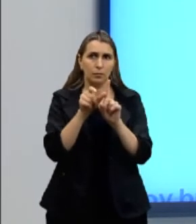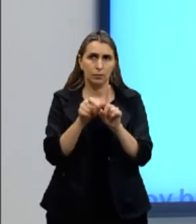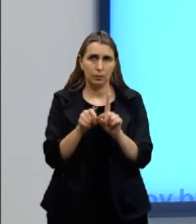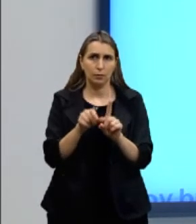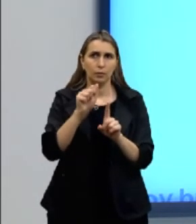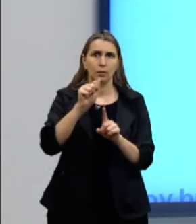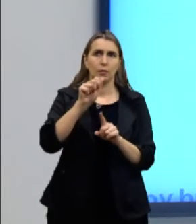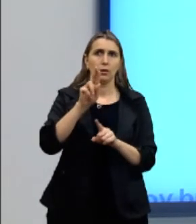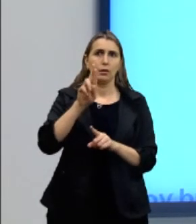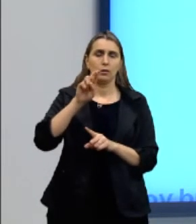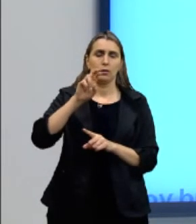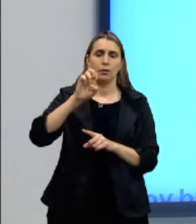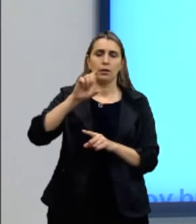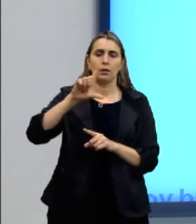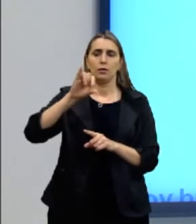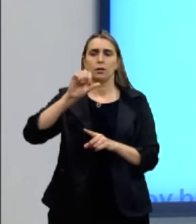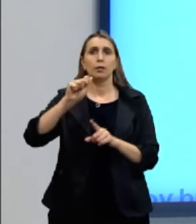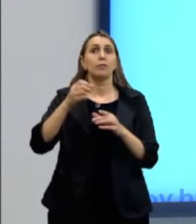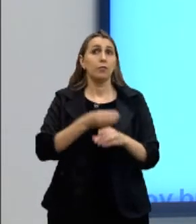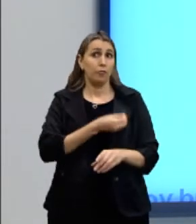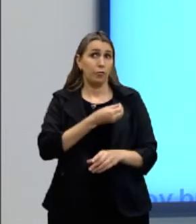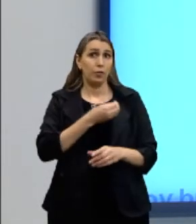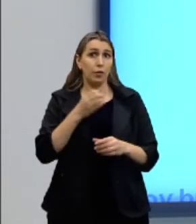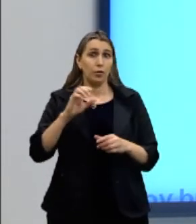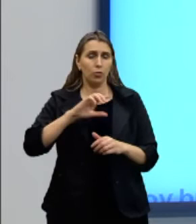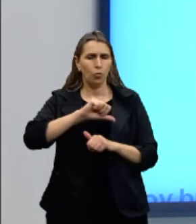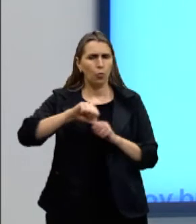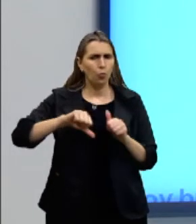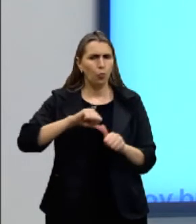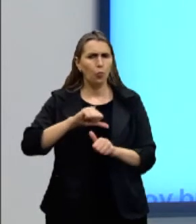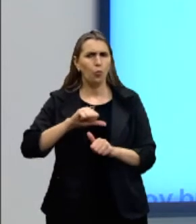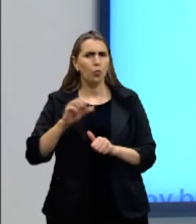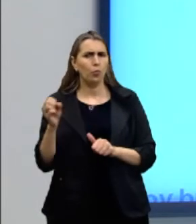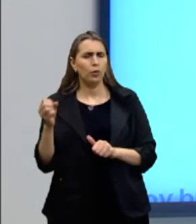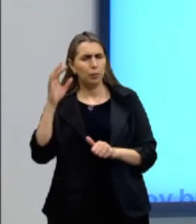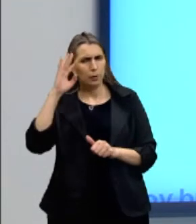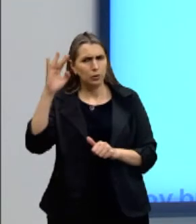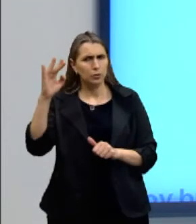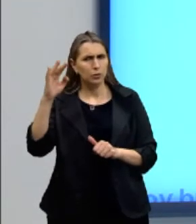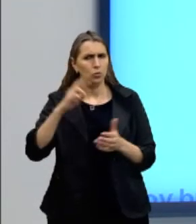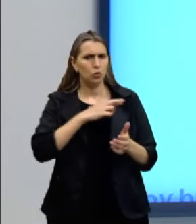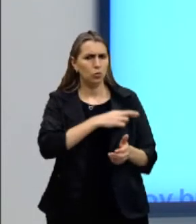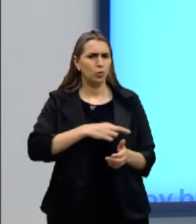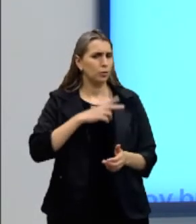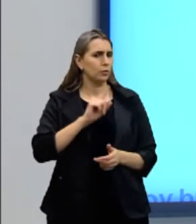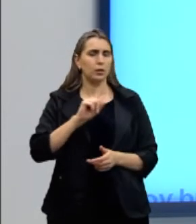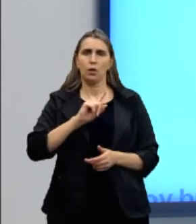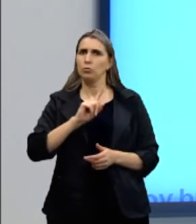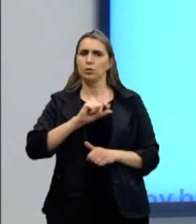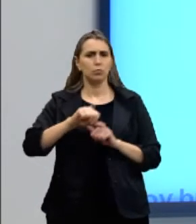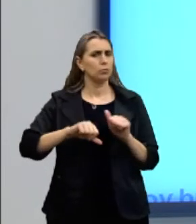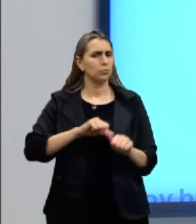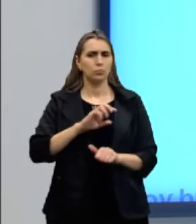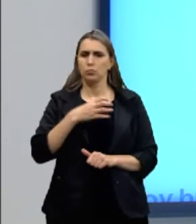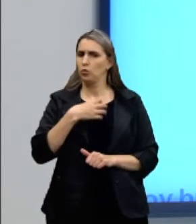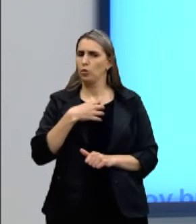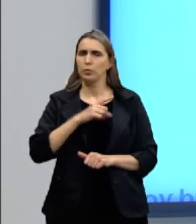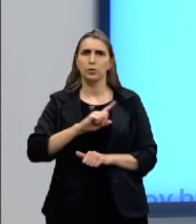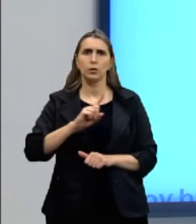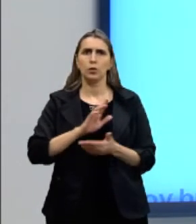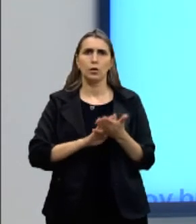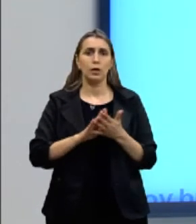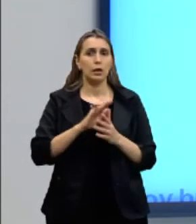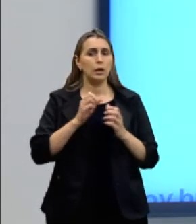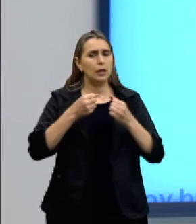em que Aurélia vivia são remodelados na imaginação do narrador romântico não são remodeladas de forma nenhuma